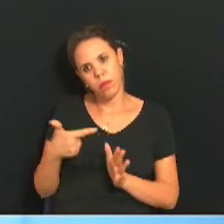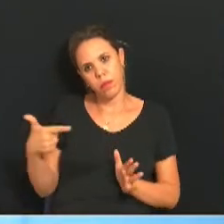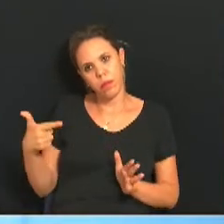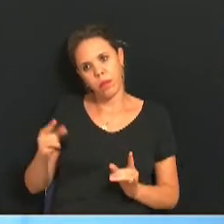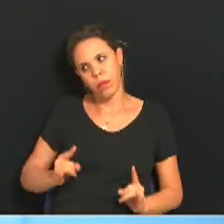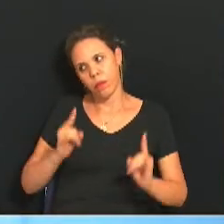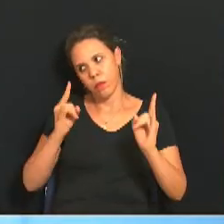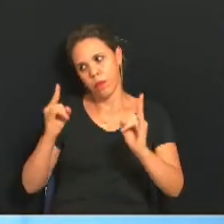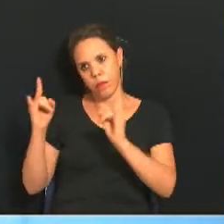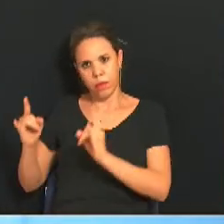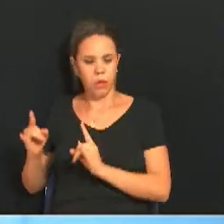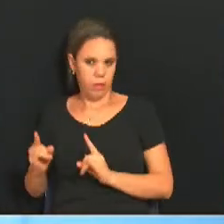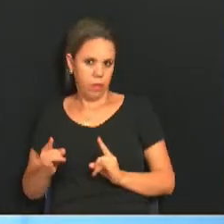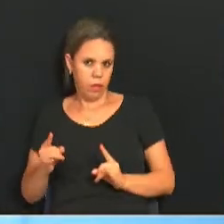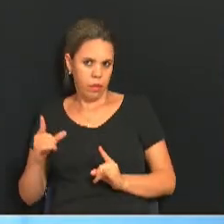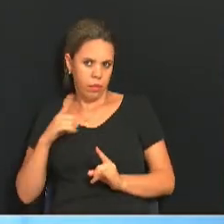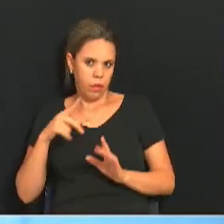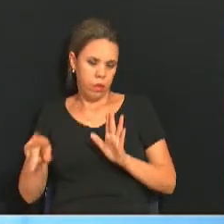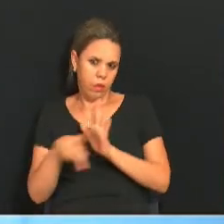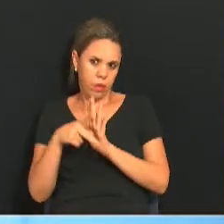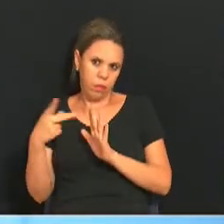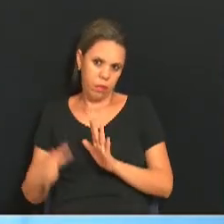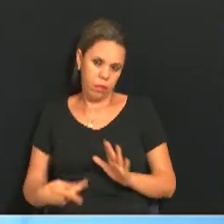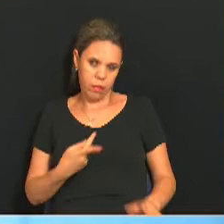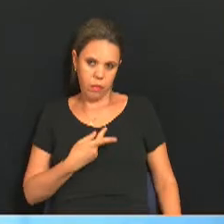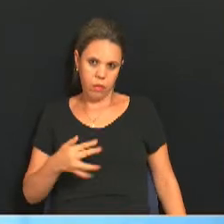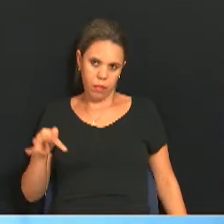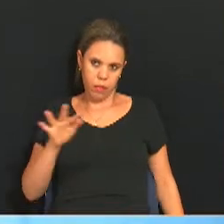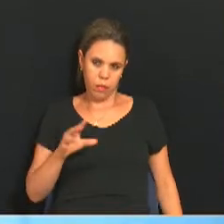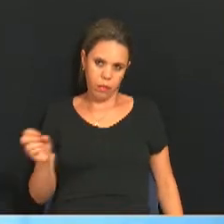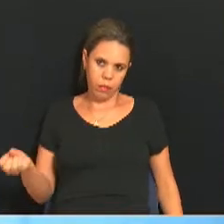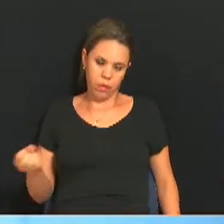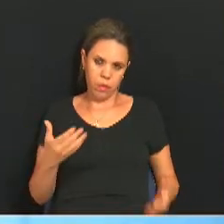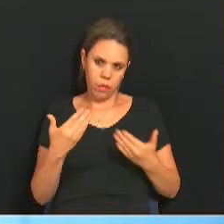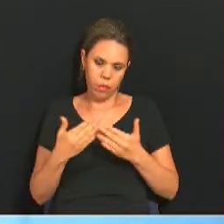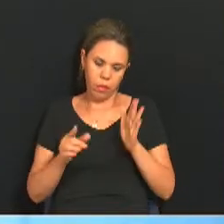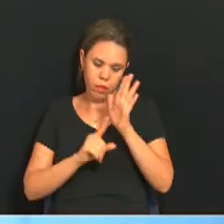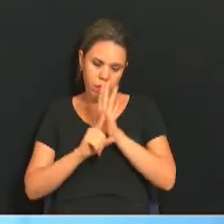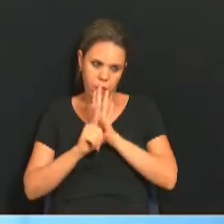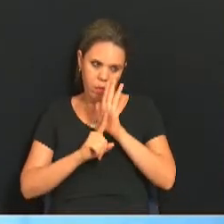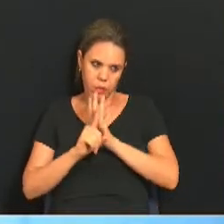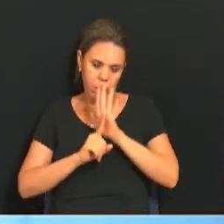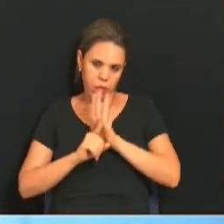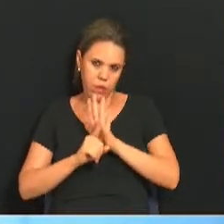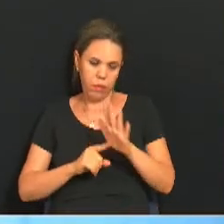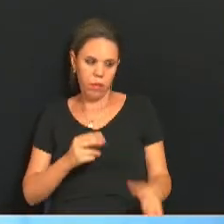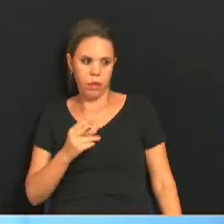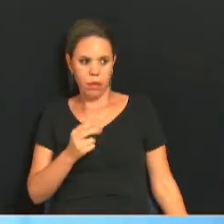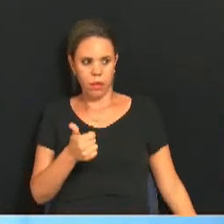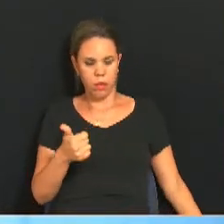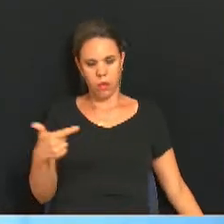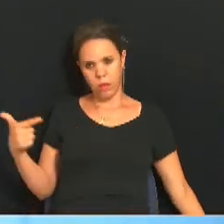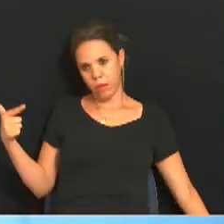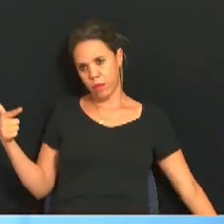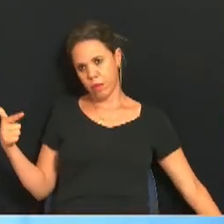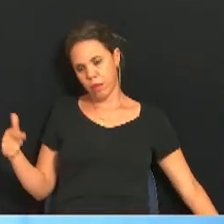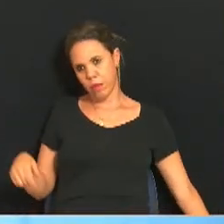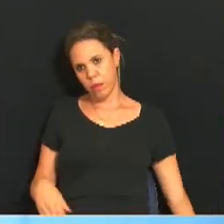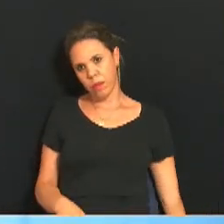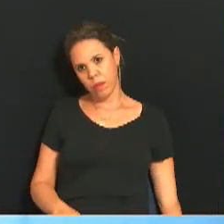residenciais houve abertura de um novo processo de tombamento em 2012 tem 10 20